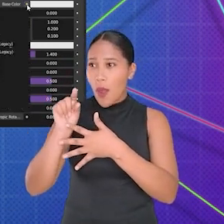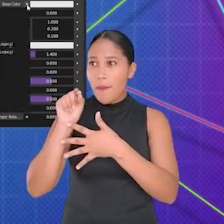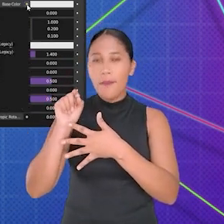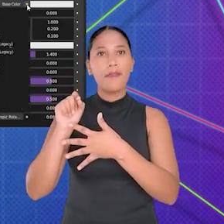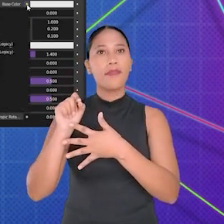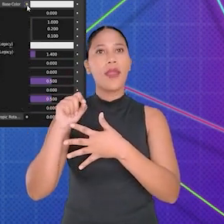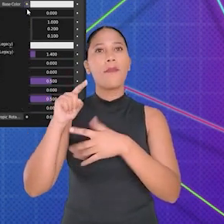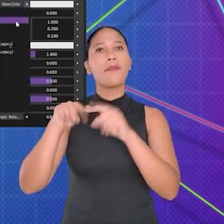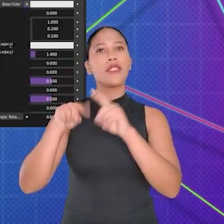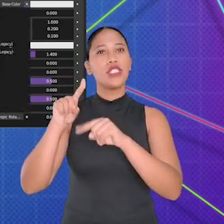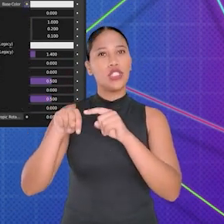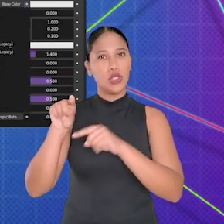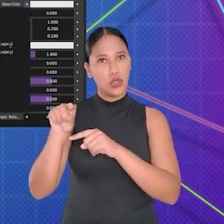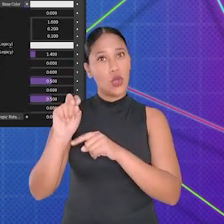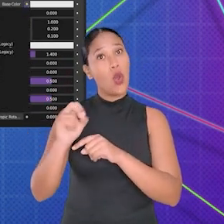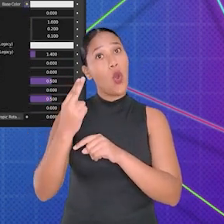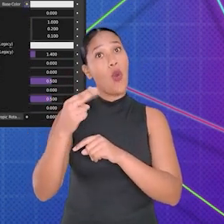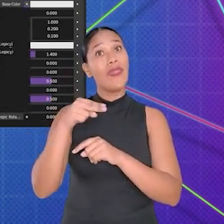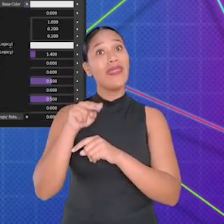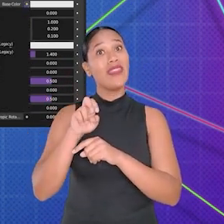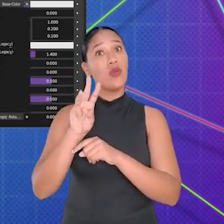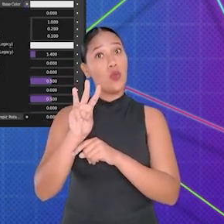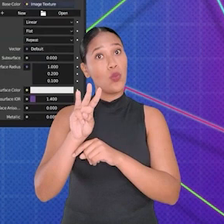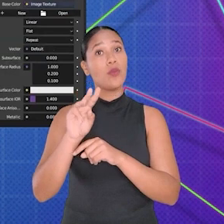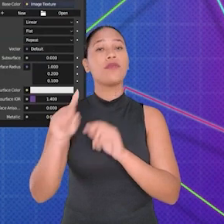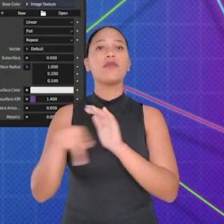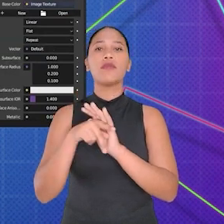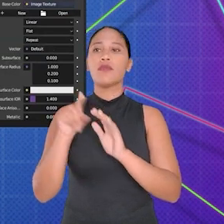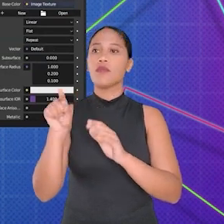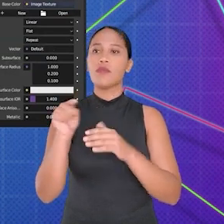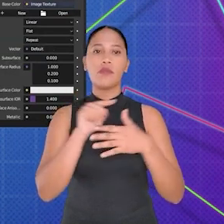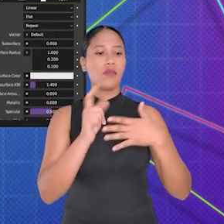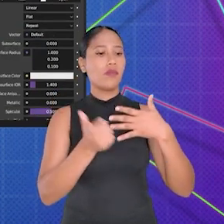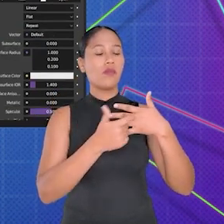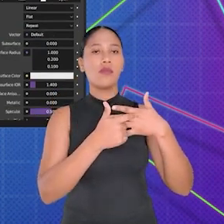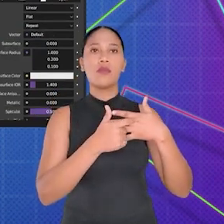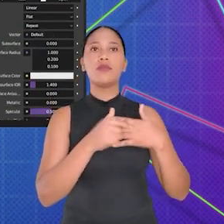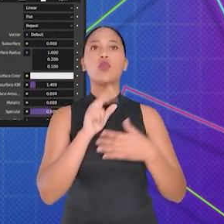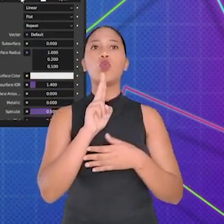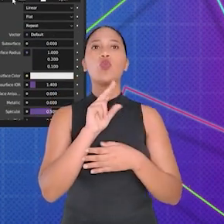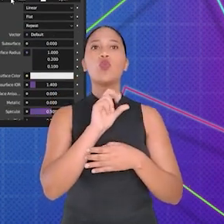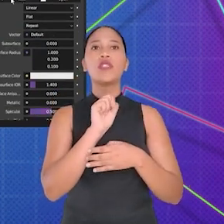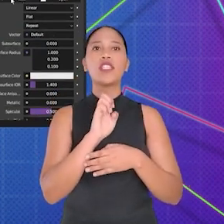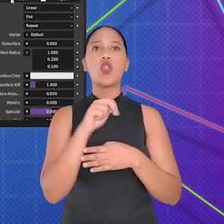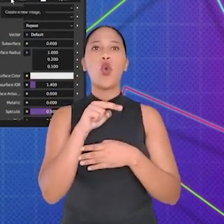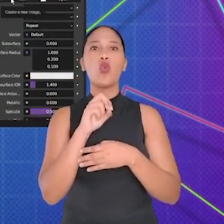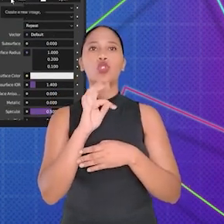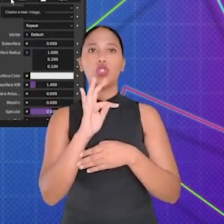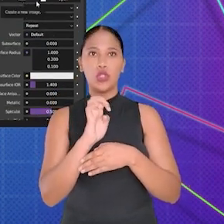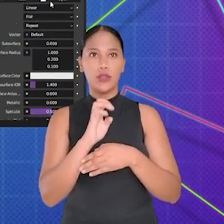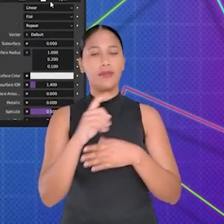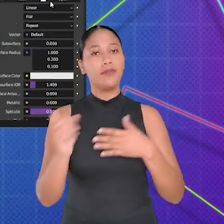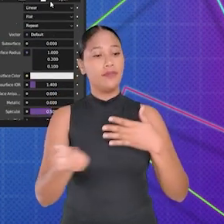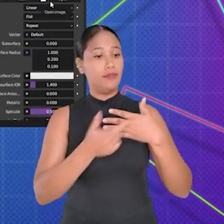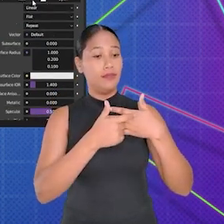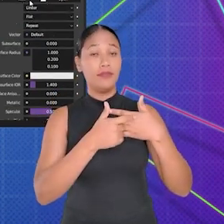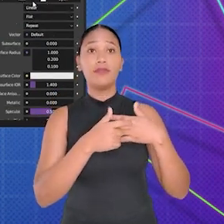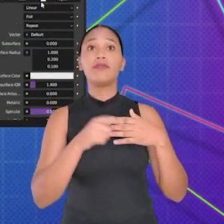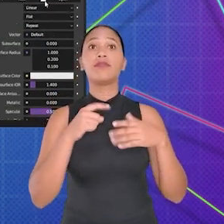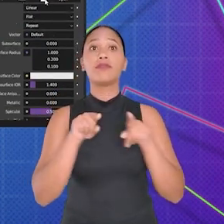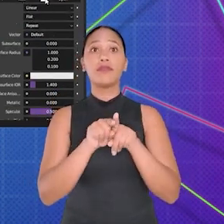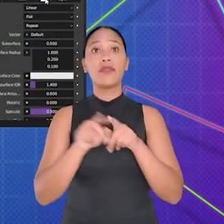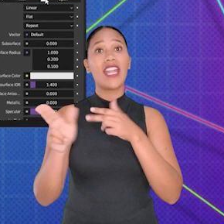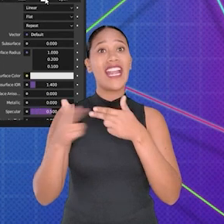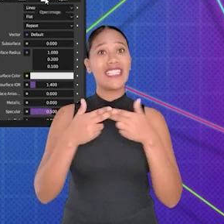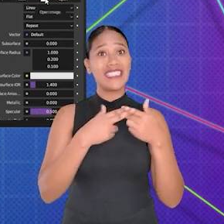material, clique no botão Use Notes para habilitar o editor de nós. Clique no botão Add Texture e selecione o tipo de textura que deseja